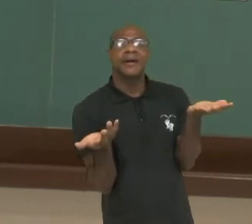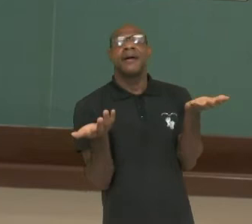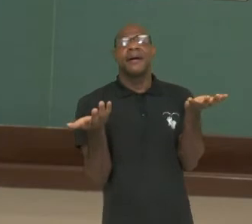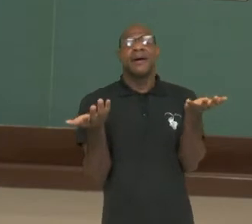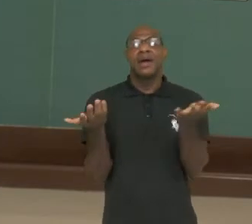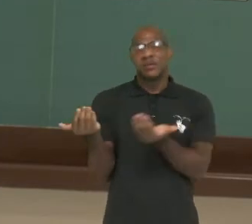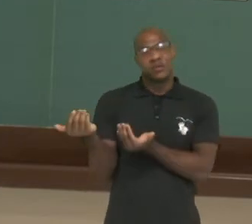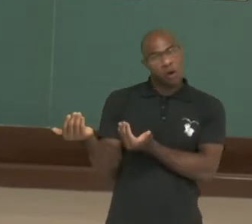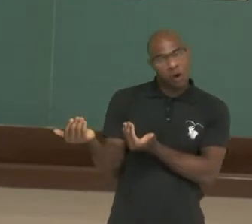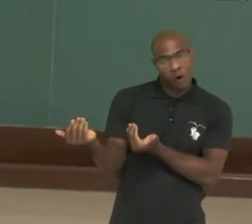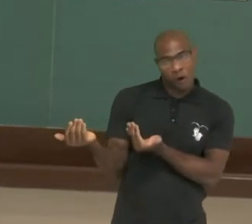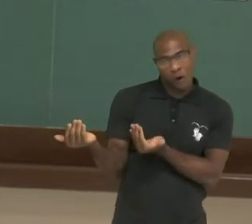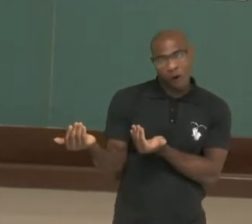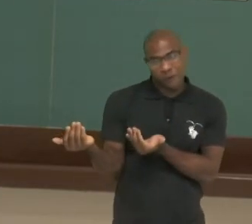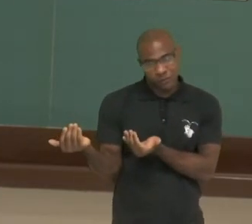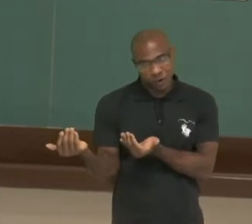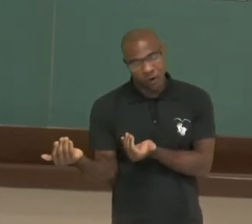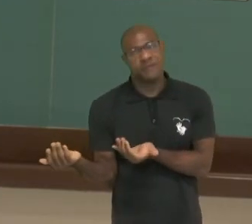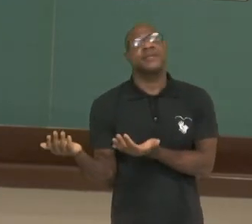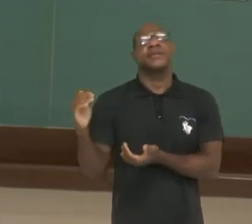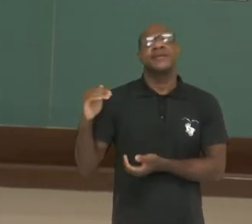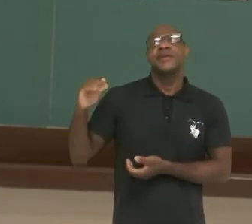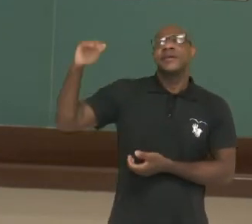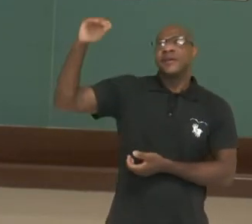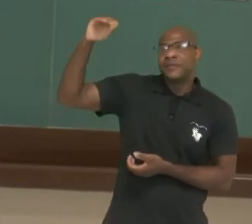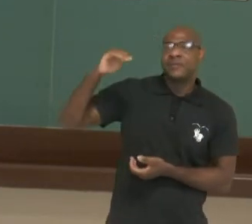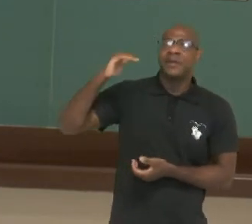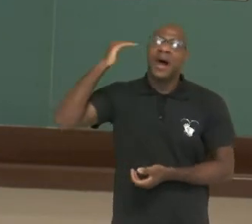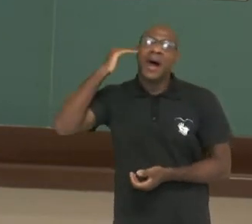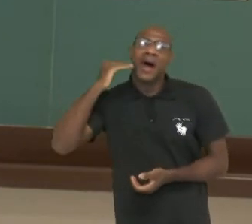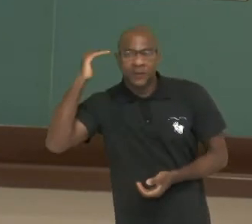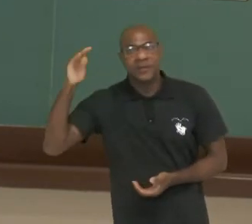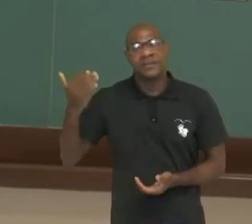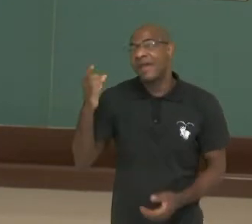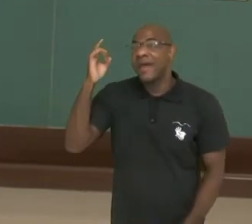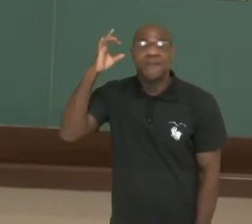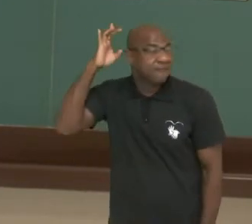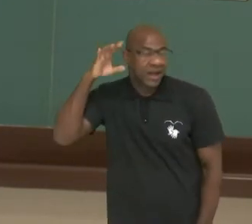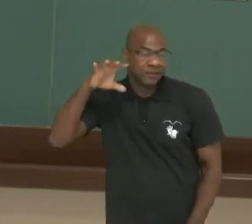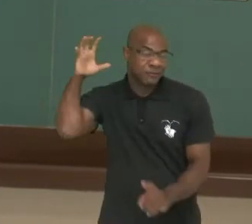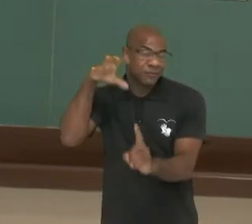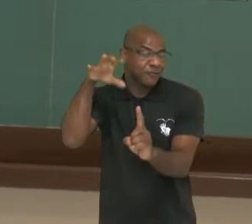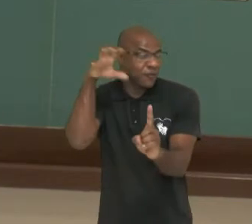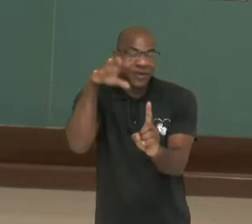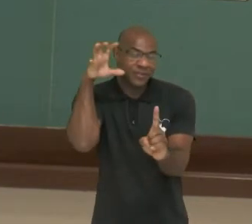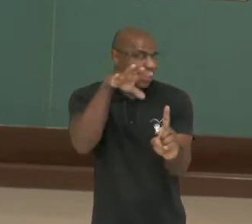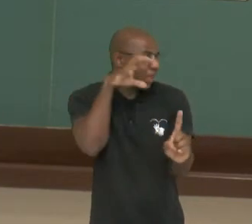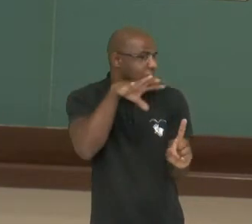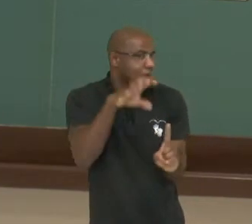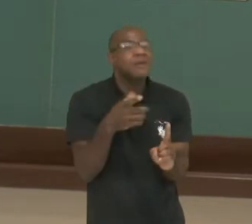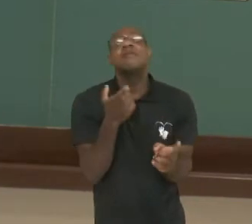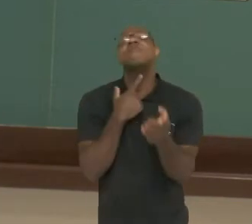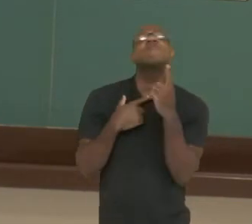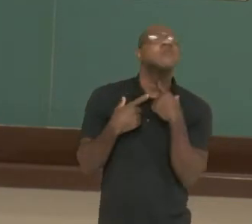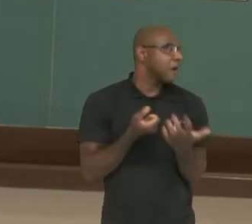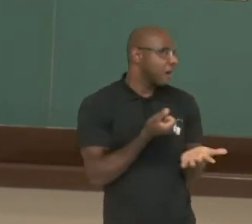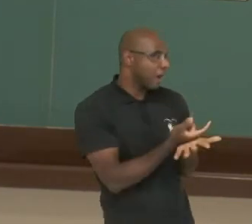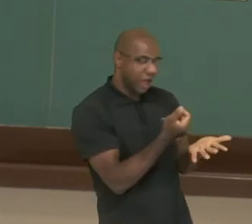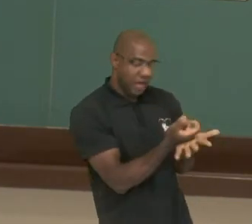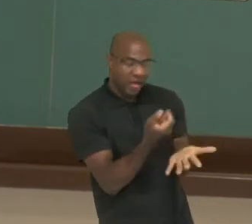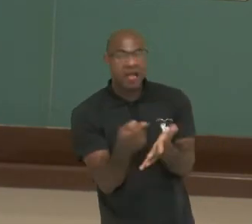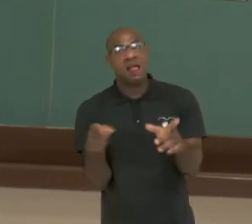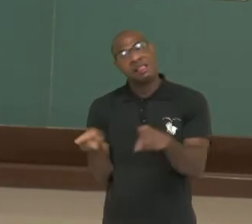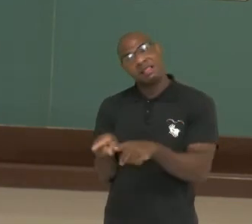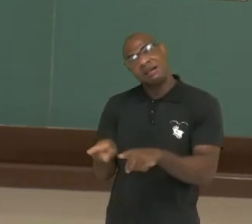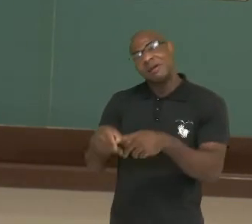os jovens, os adolescentes também, né, acabam sendo alvos fáceis e muito propensos a serem seduzidos,